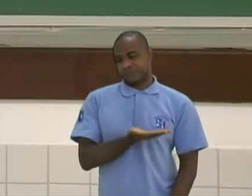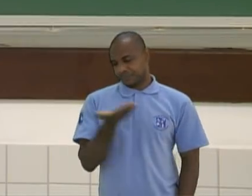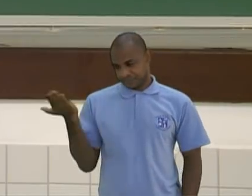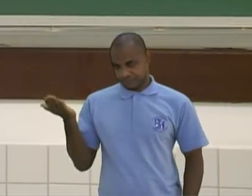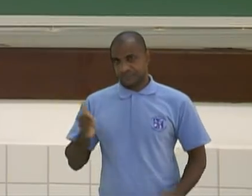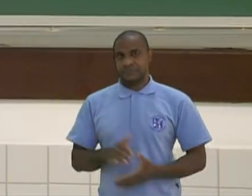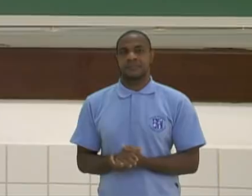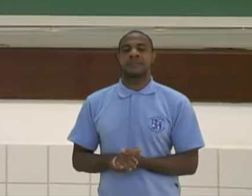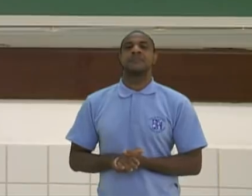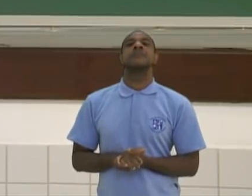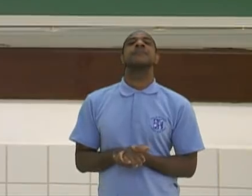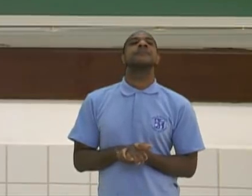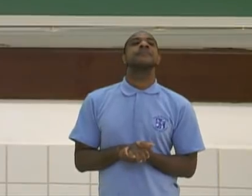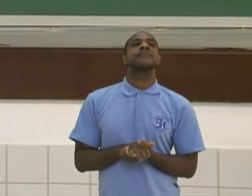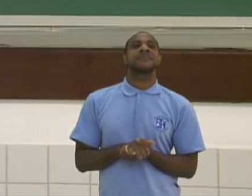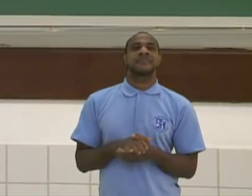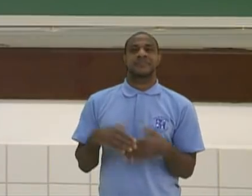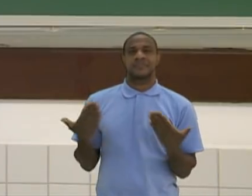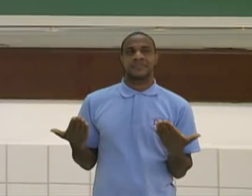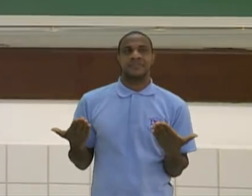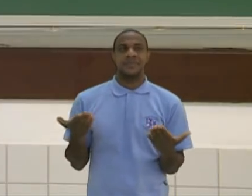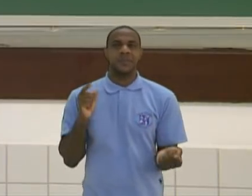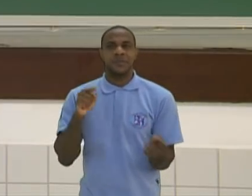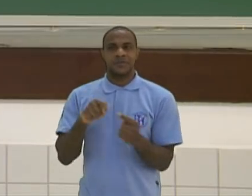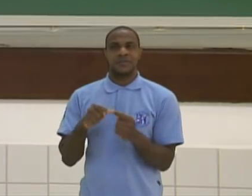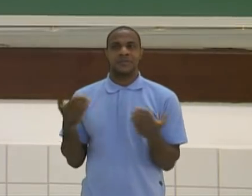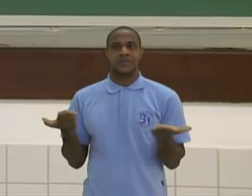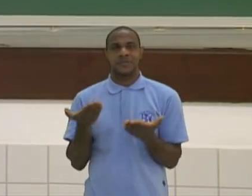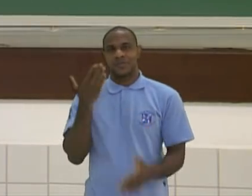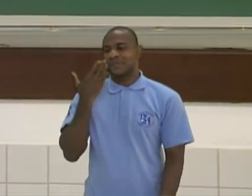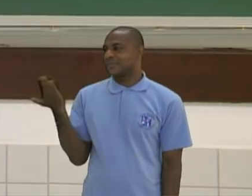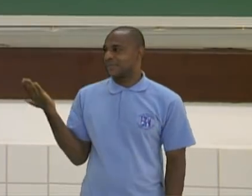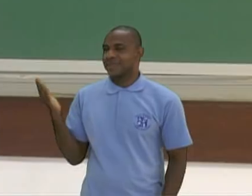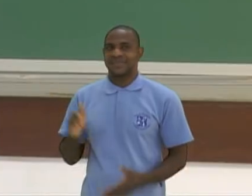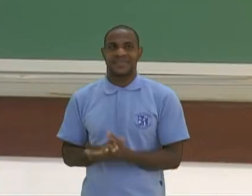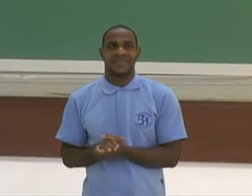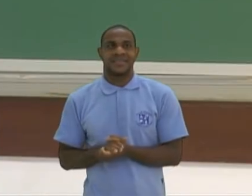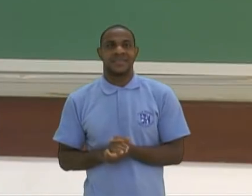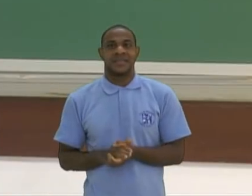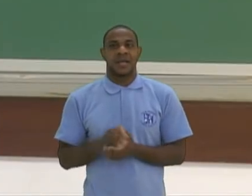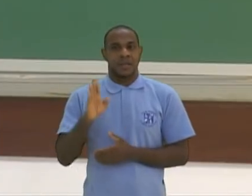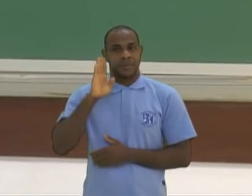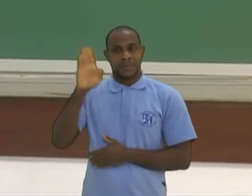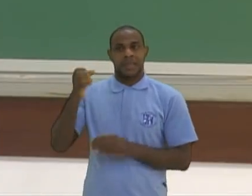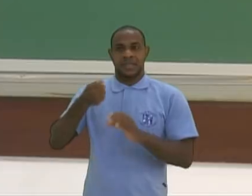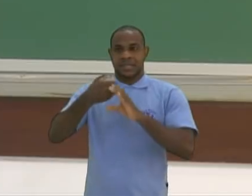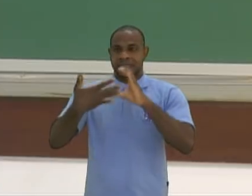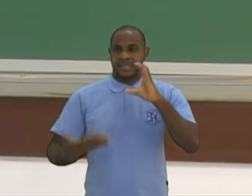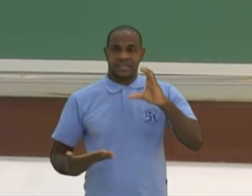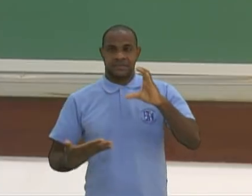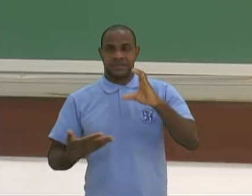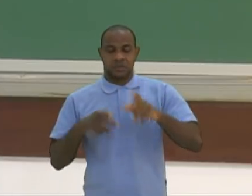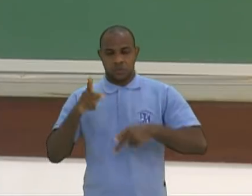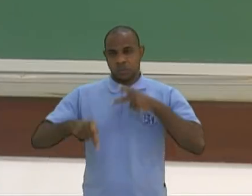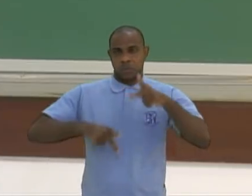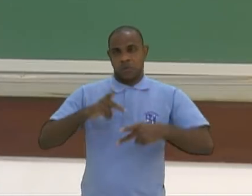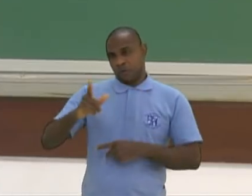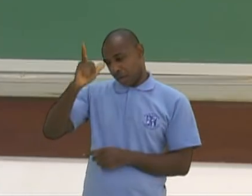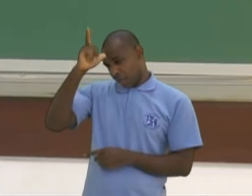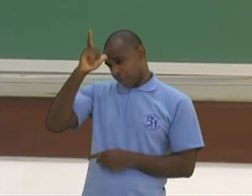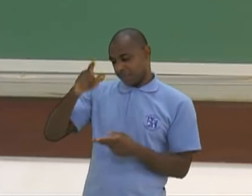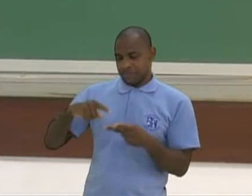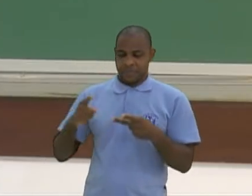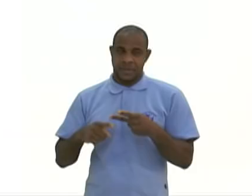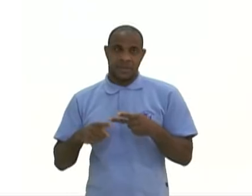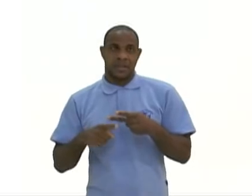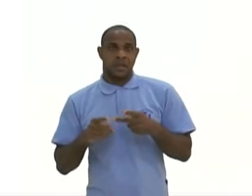para mim e para vocês, né? Vamos lá? Os objetivos da nossa aula são reconhecer as principais características dos povos germânicos,